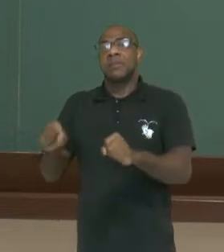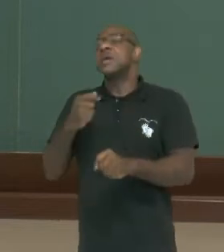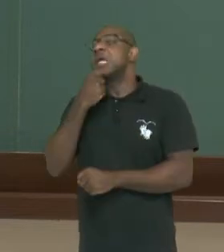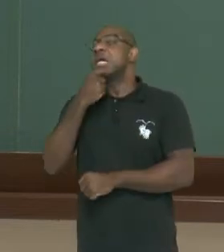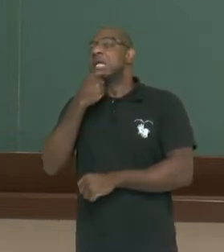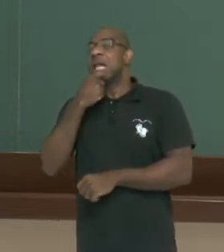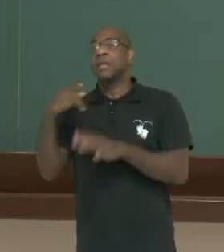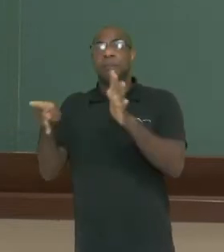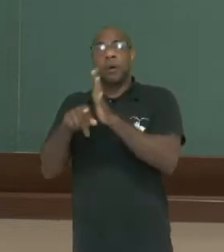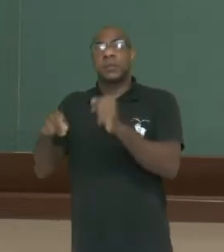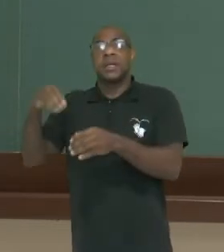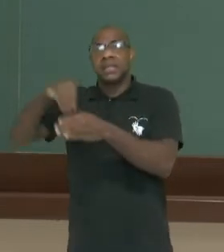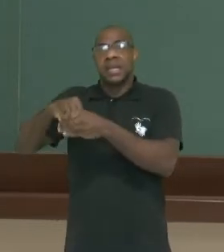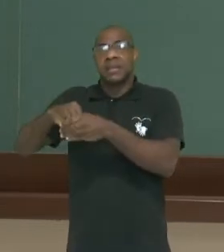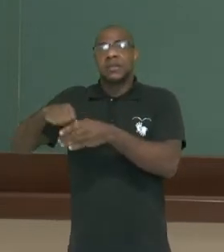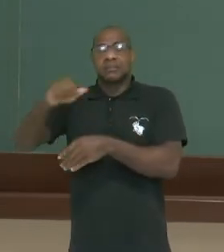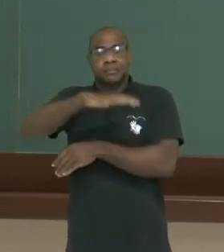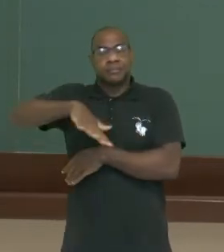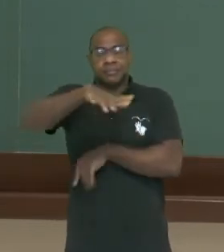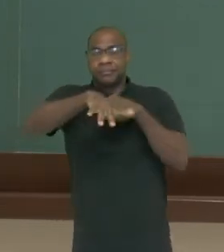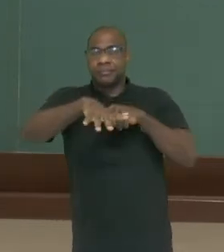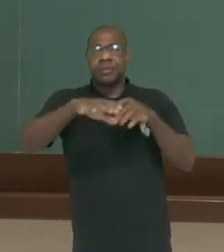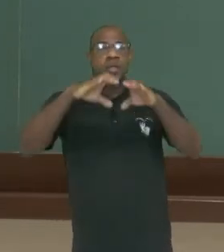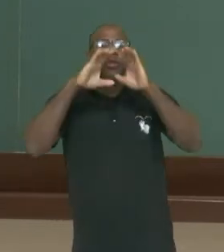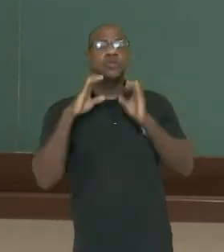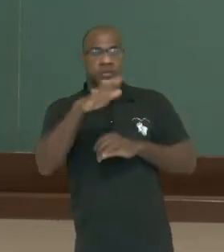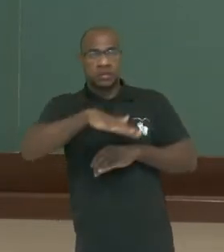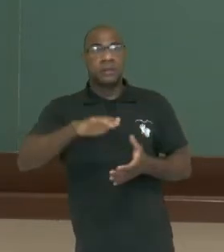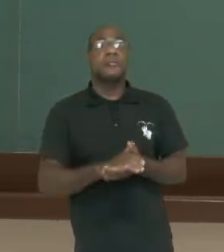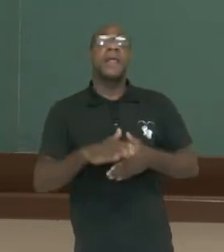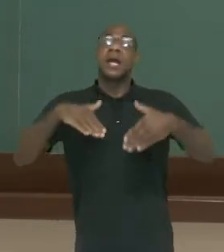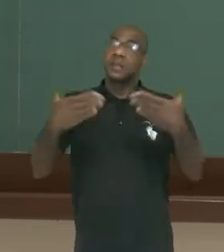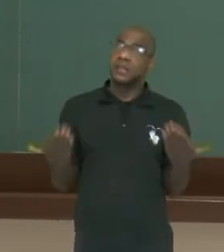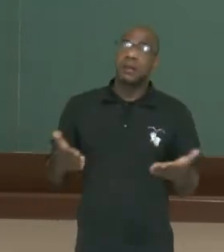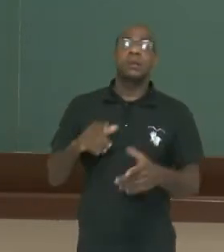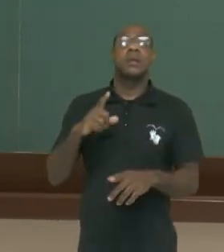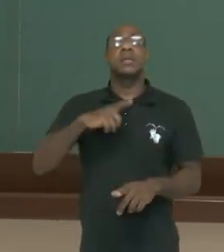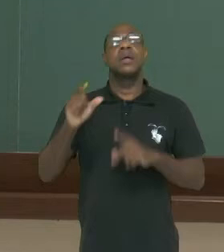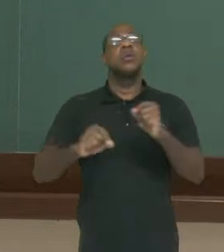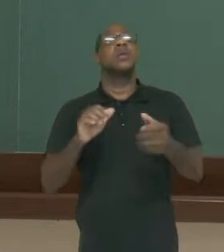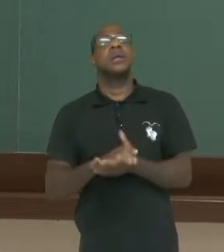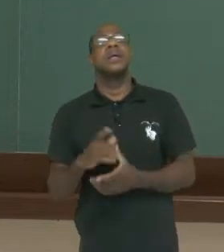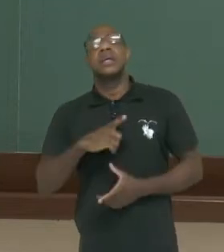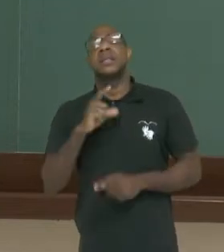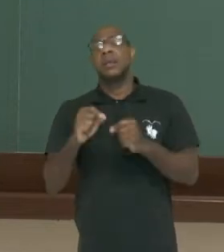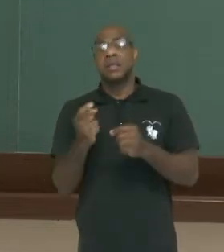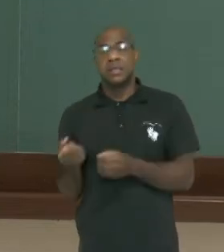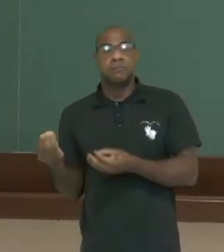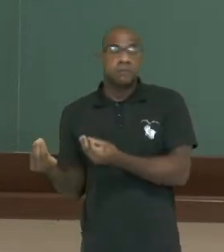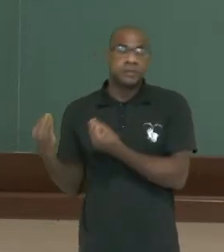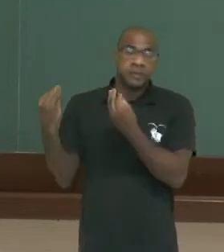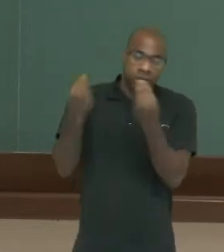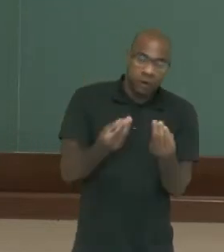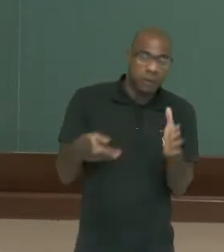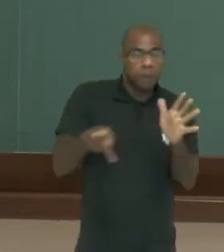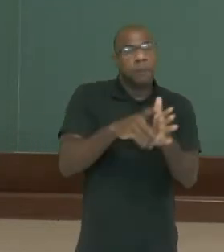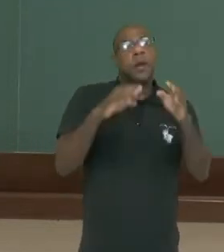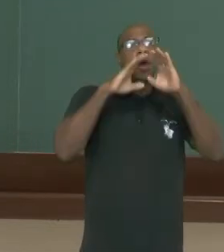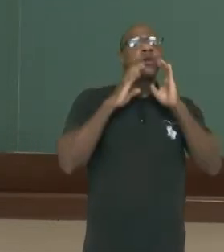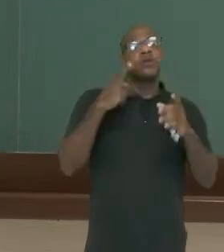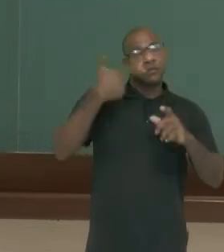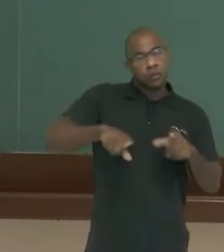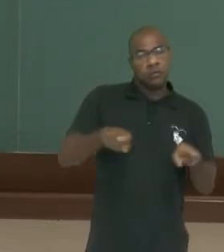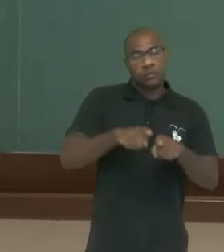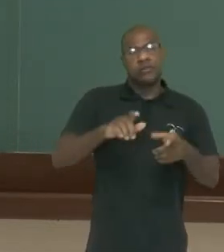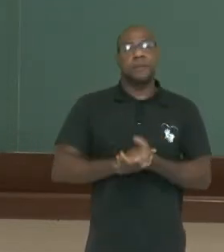inglês dentro do território chinês. Por essa razão, estabeleceu essa devolução em meados